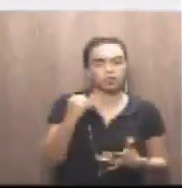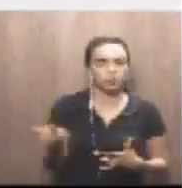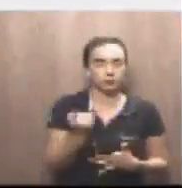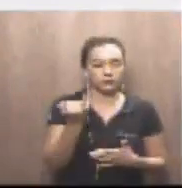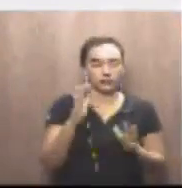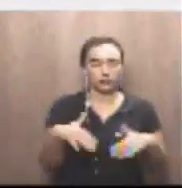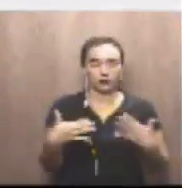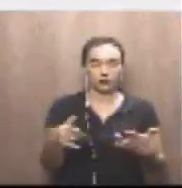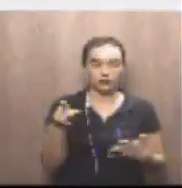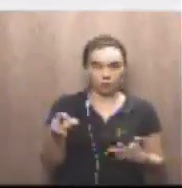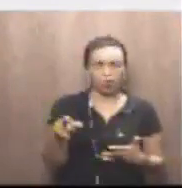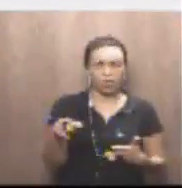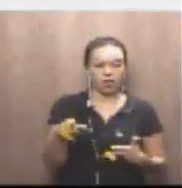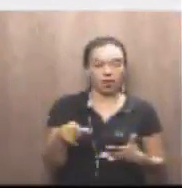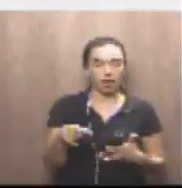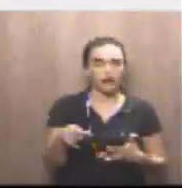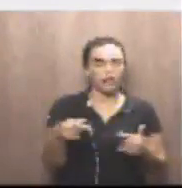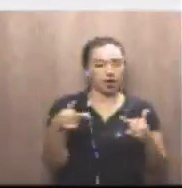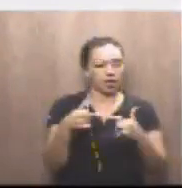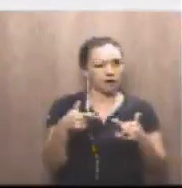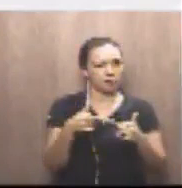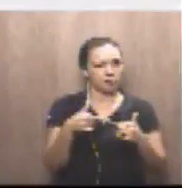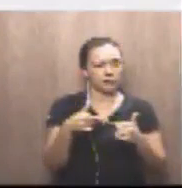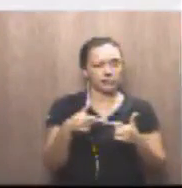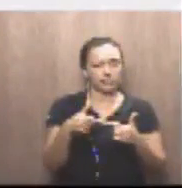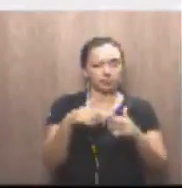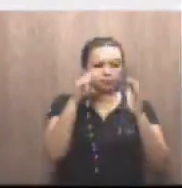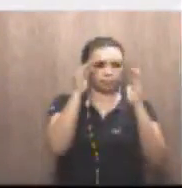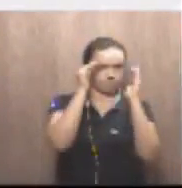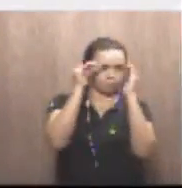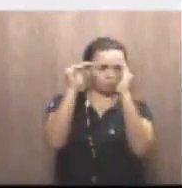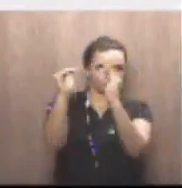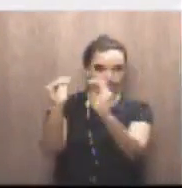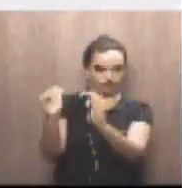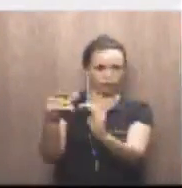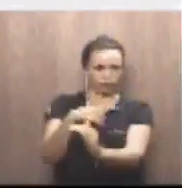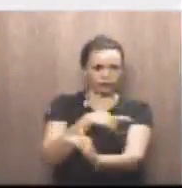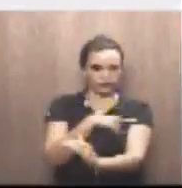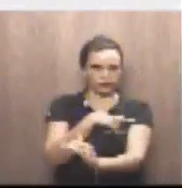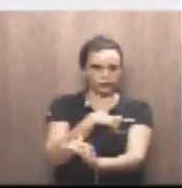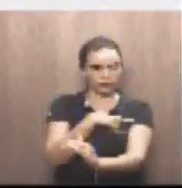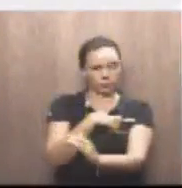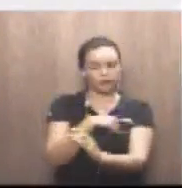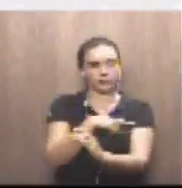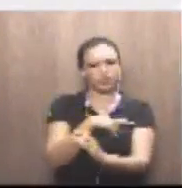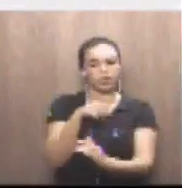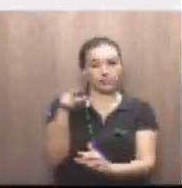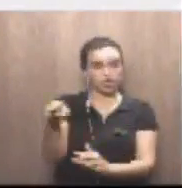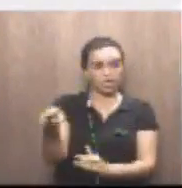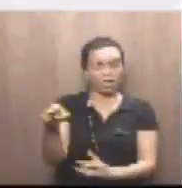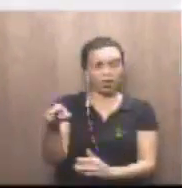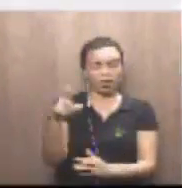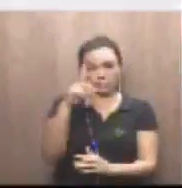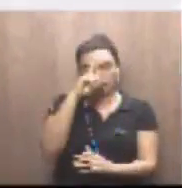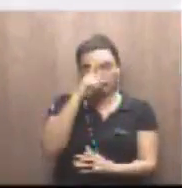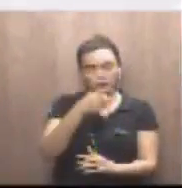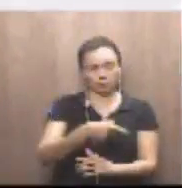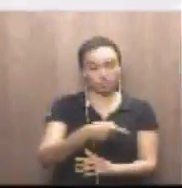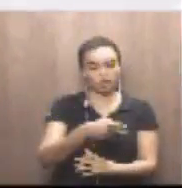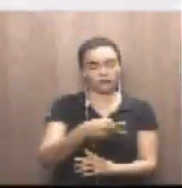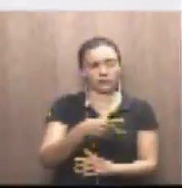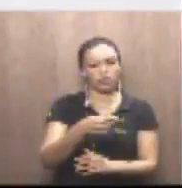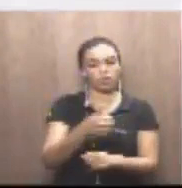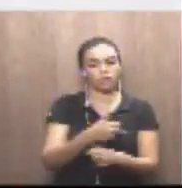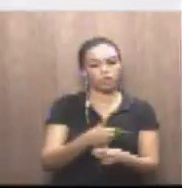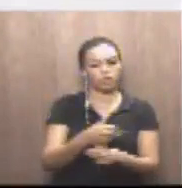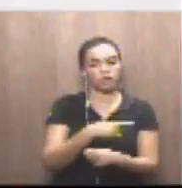num cenário onde ela é totalmente respeitada e numa autoridade que um